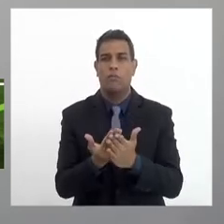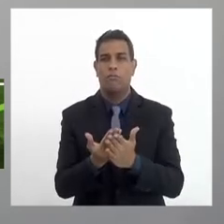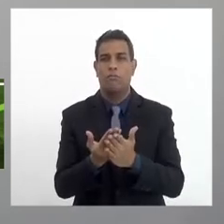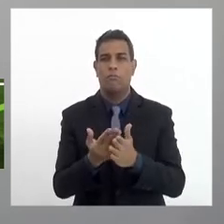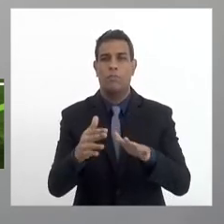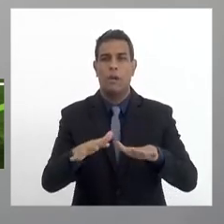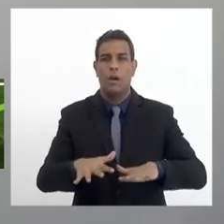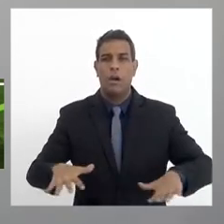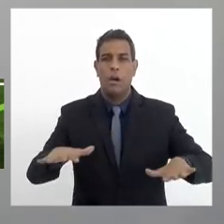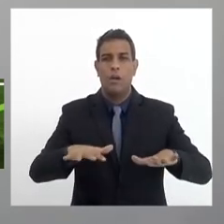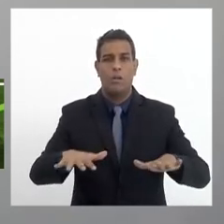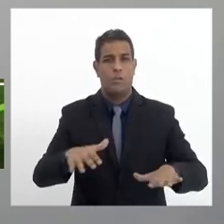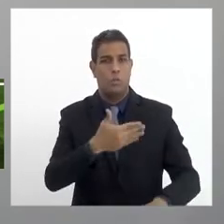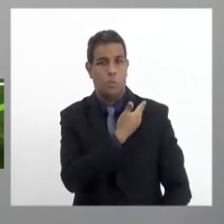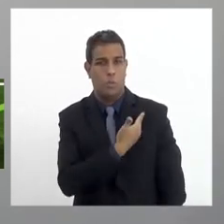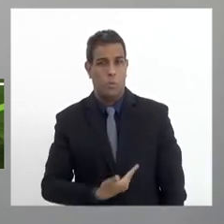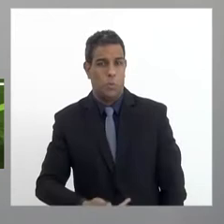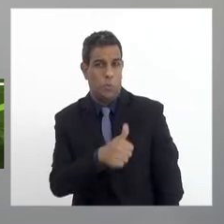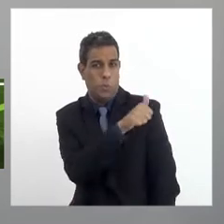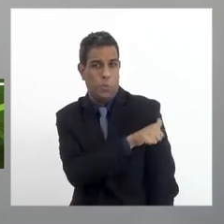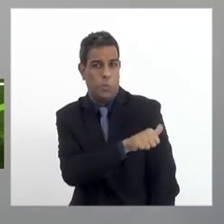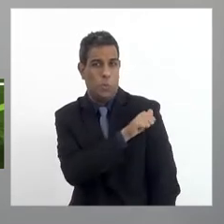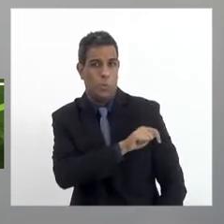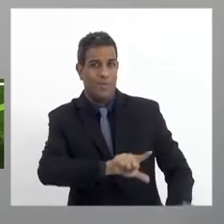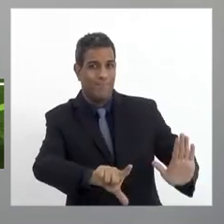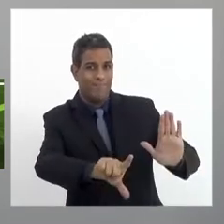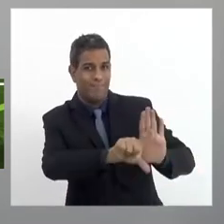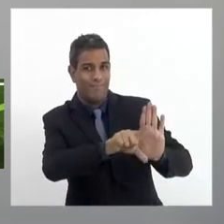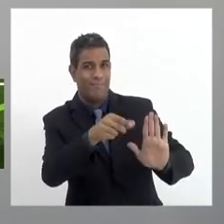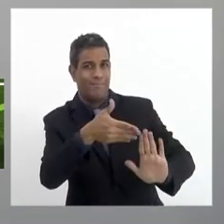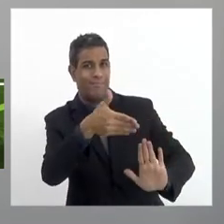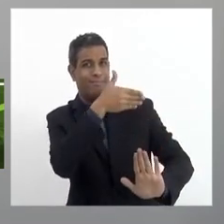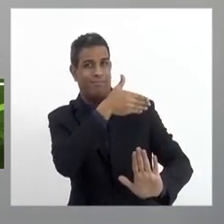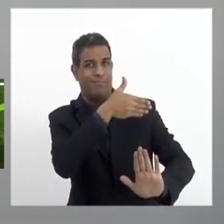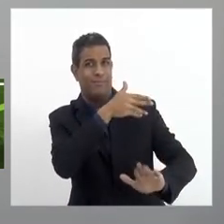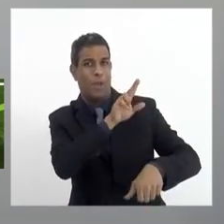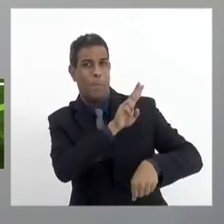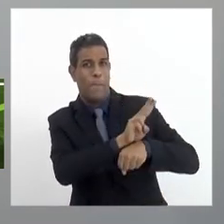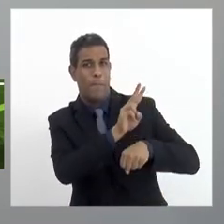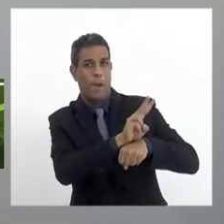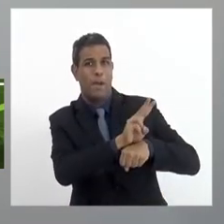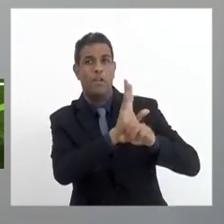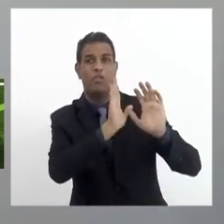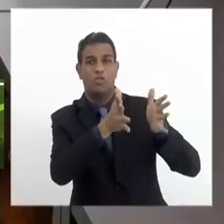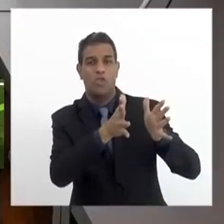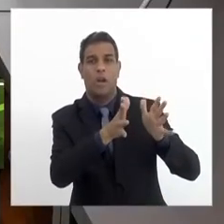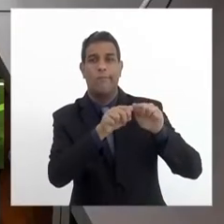do público do Rio de Janeiro. Então, assim, tem lei sobre a matéria em vigor. Então...